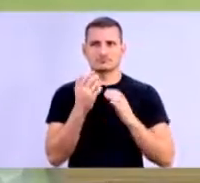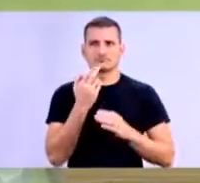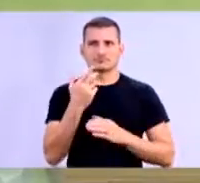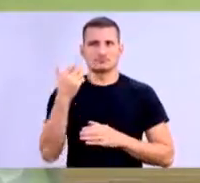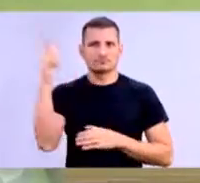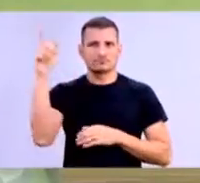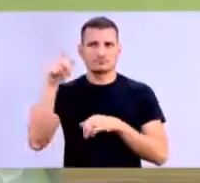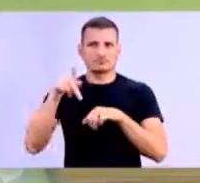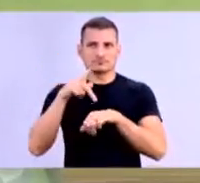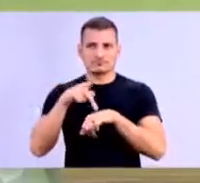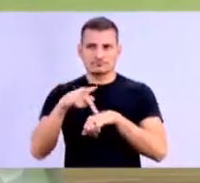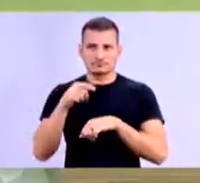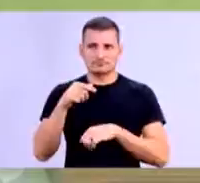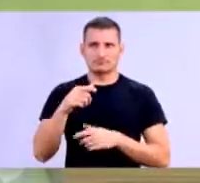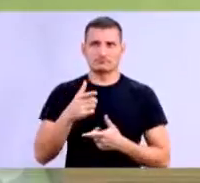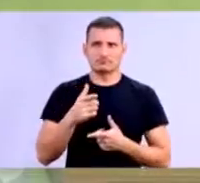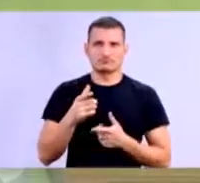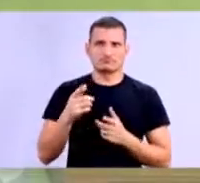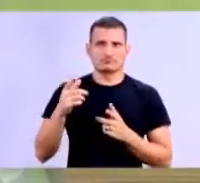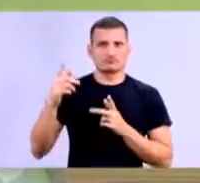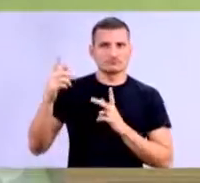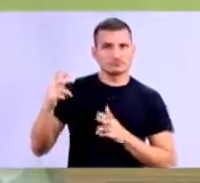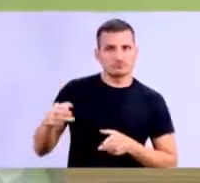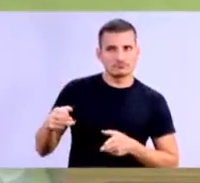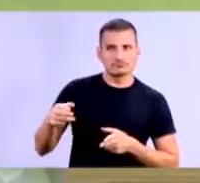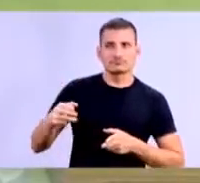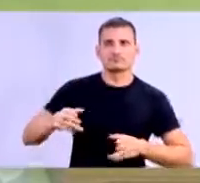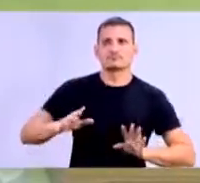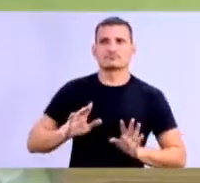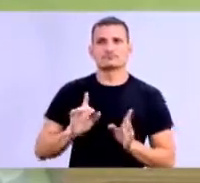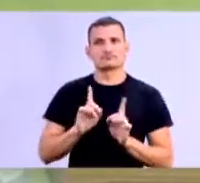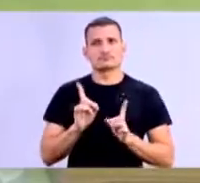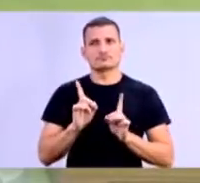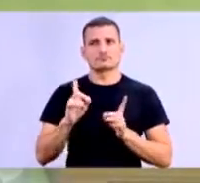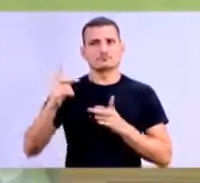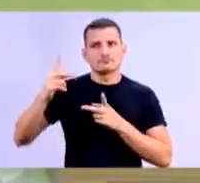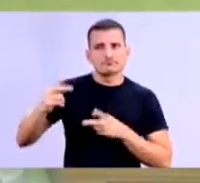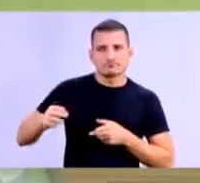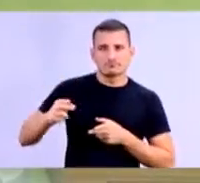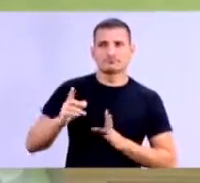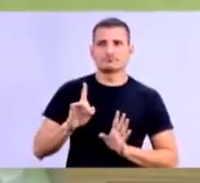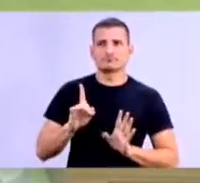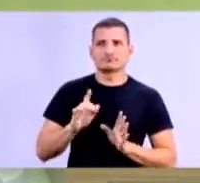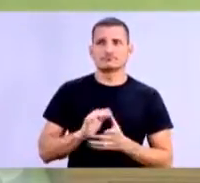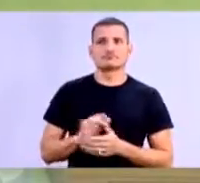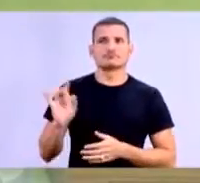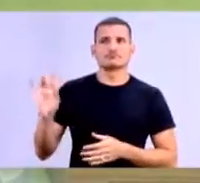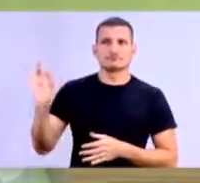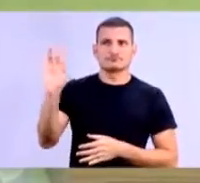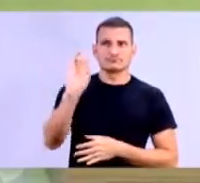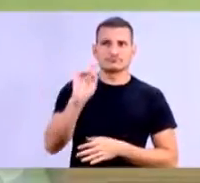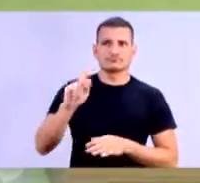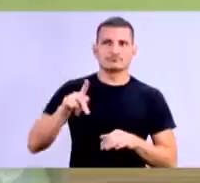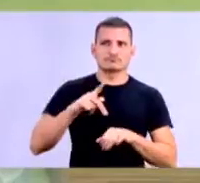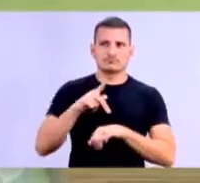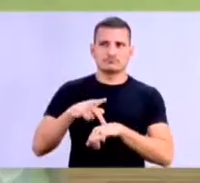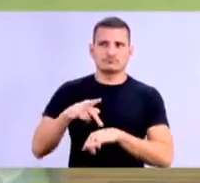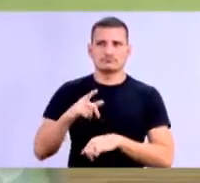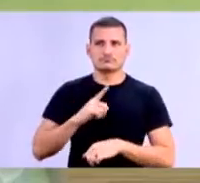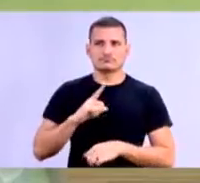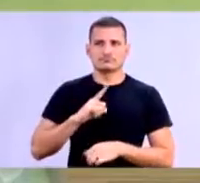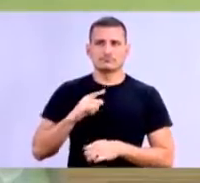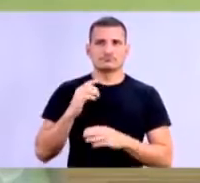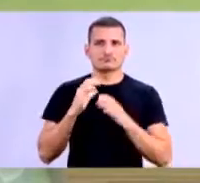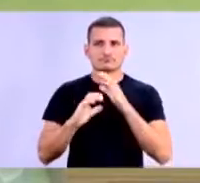outro país, que não seja no Brasil, se era igual no Brasil. Não, não é igual no Brasil. Cada país tem uma forma